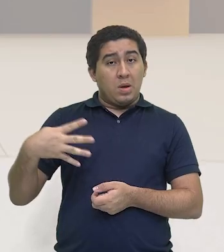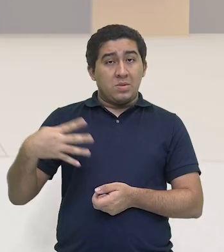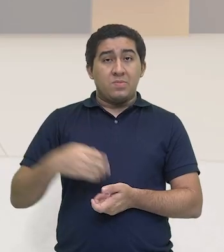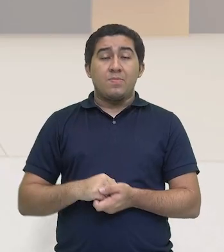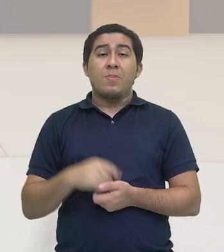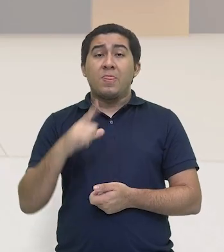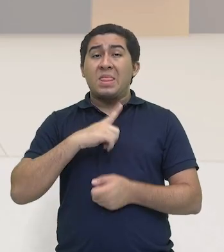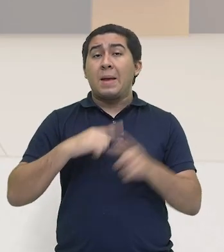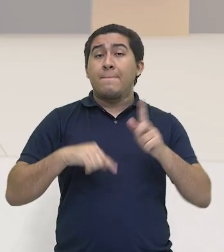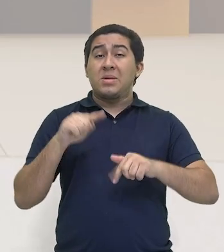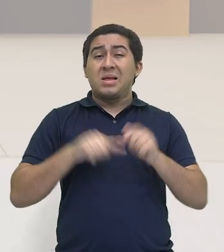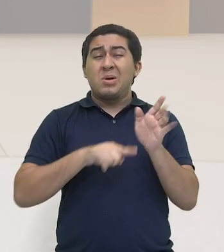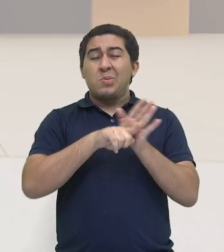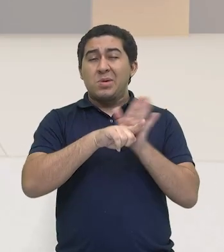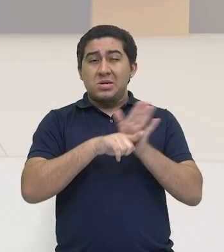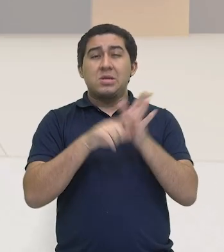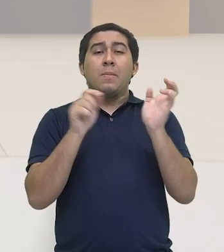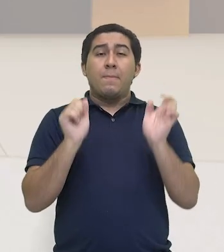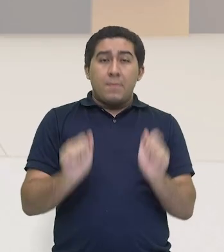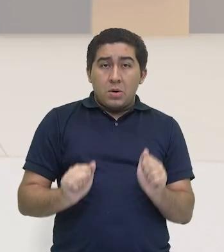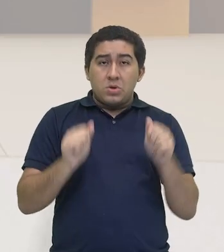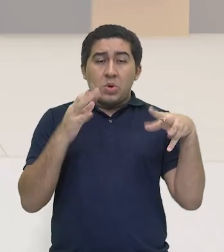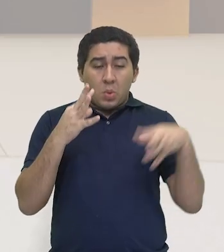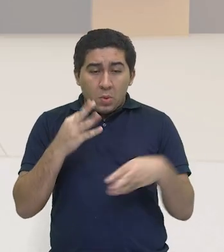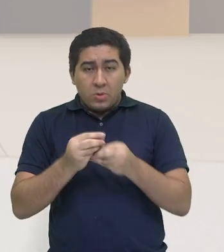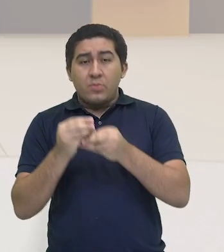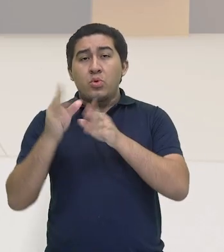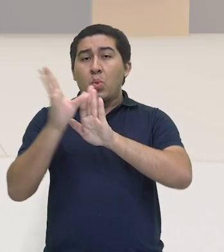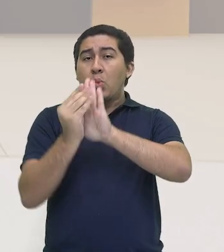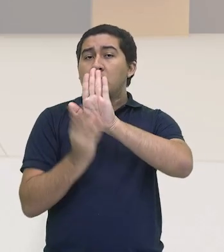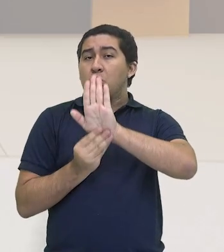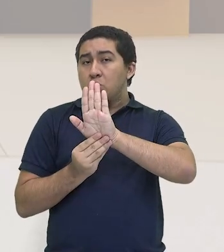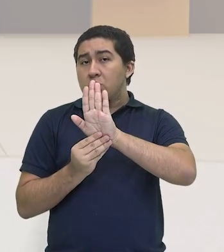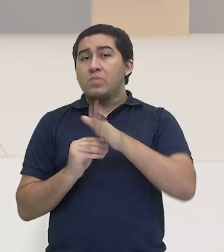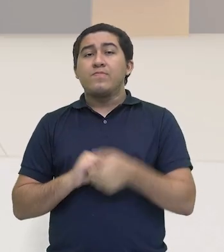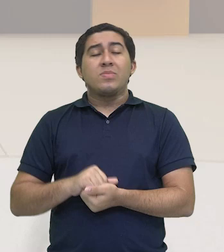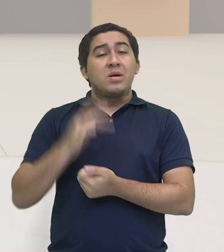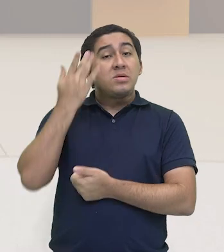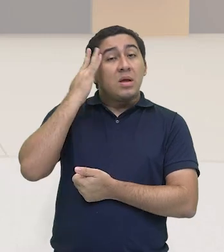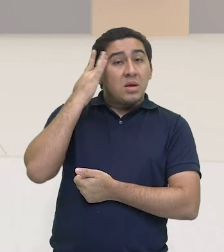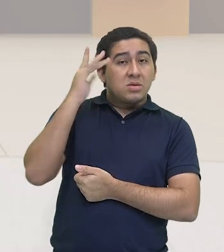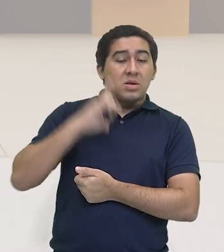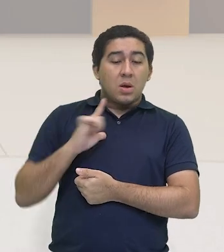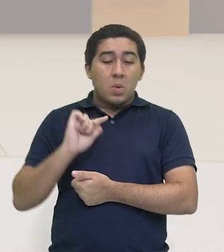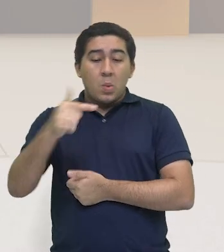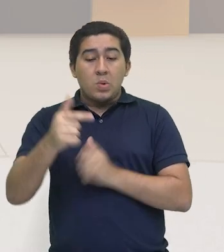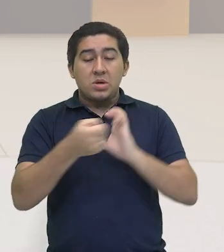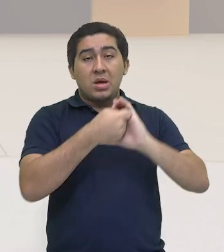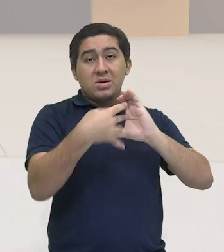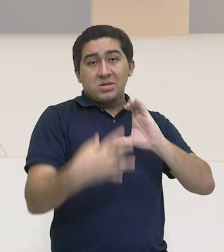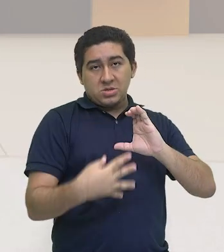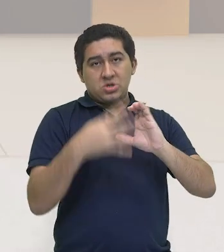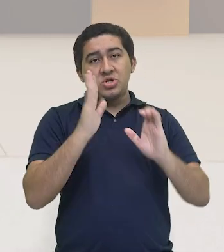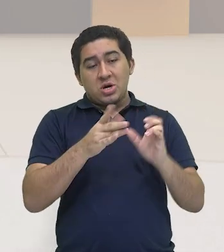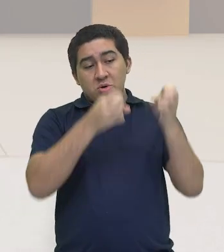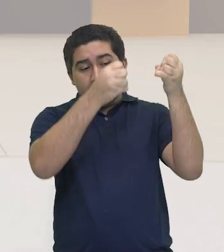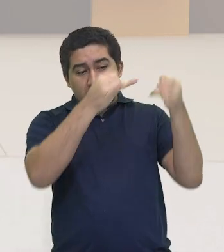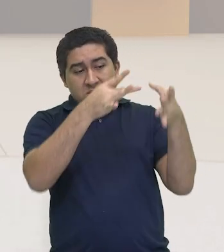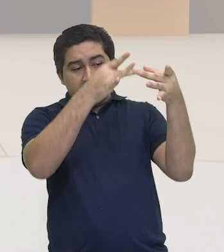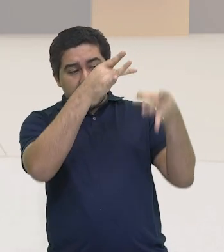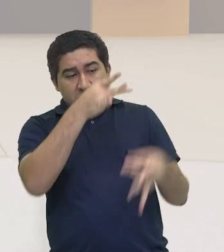material de pesquisa para enriquecer o audiovisual? Então, será que existem outros elementos além desses que eu citei que